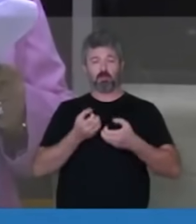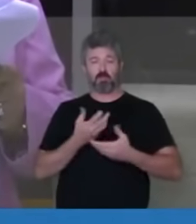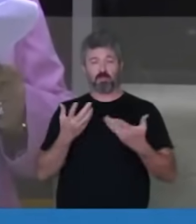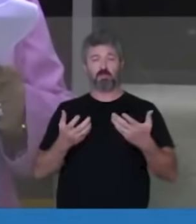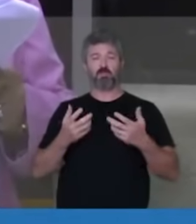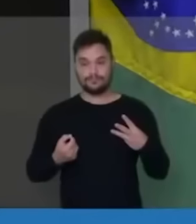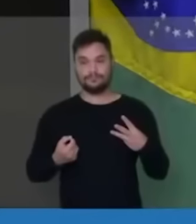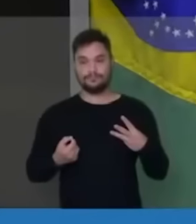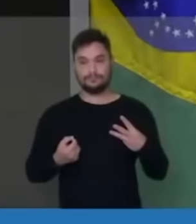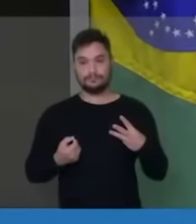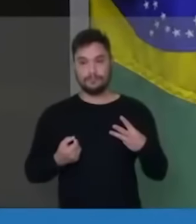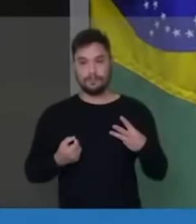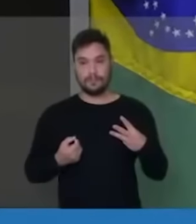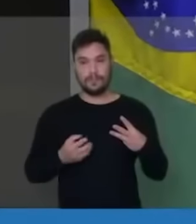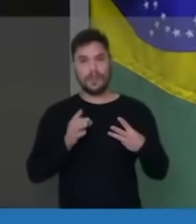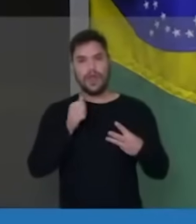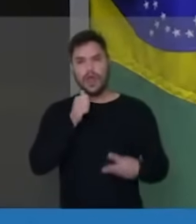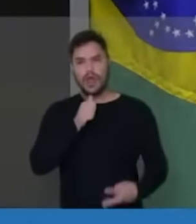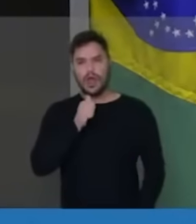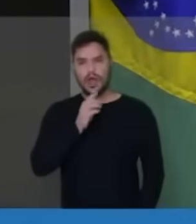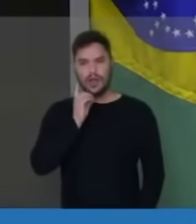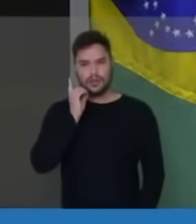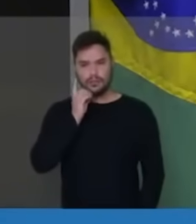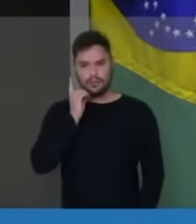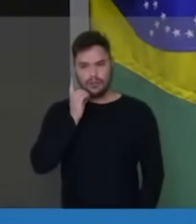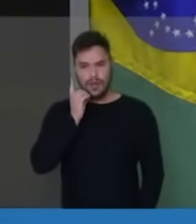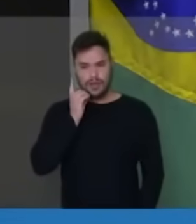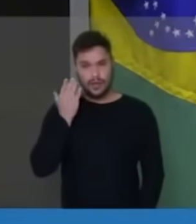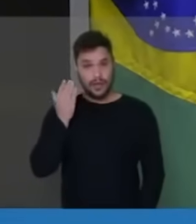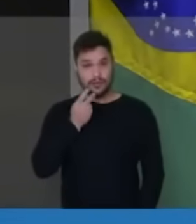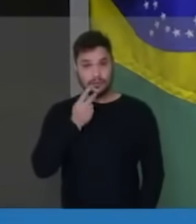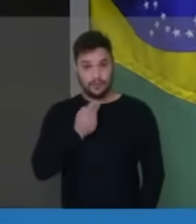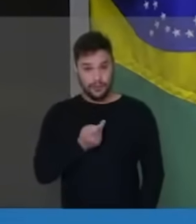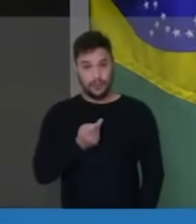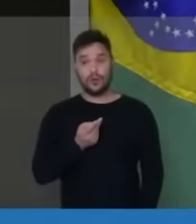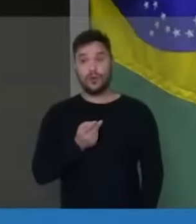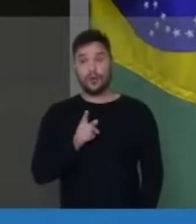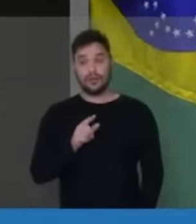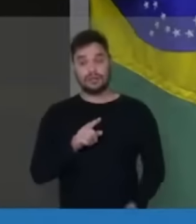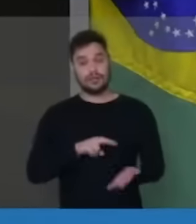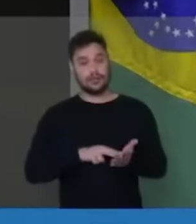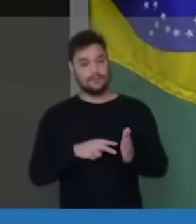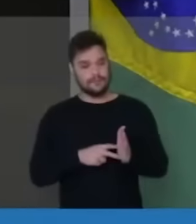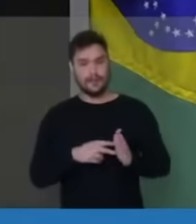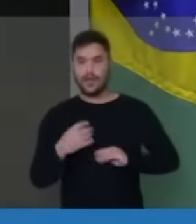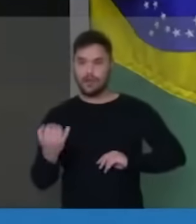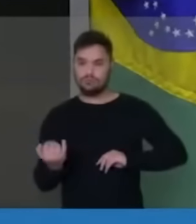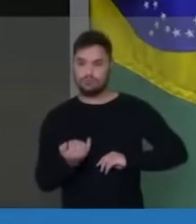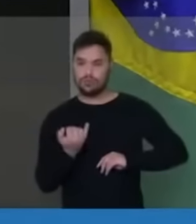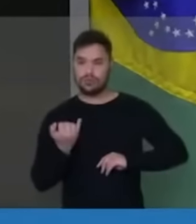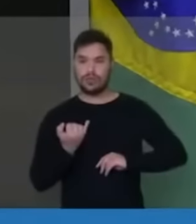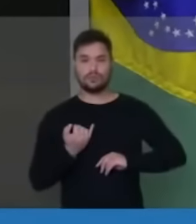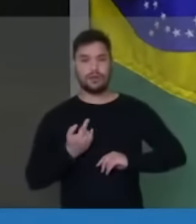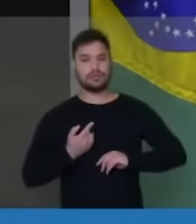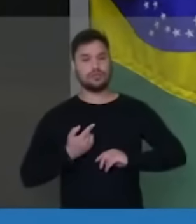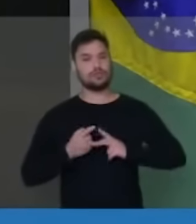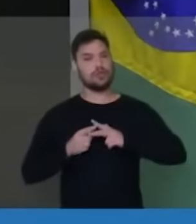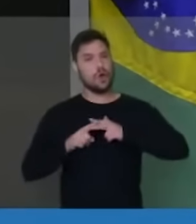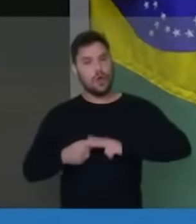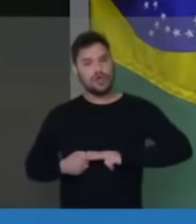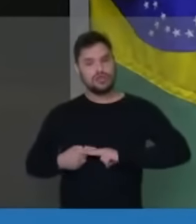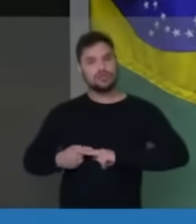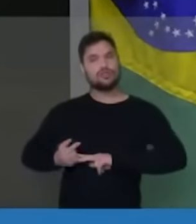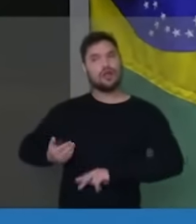matriz africana. A deputada que me antecedeu, dizendo que é um sinal importante para nós corrigirmos o erro do